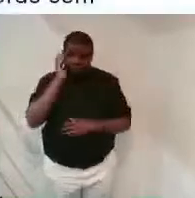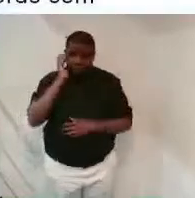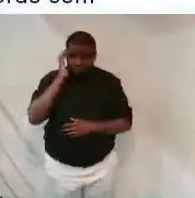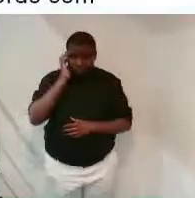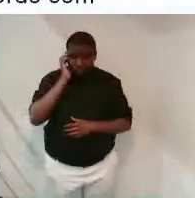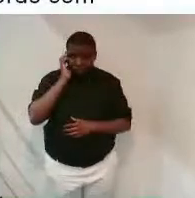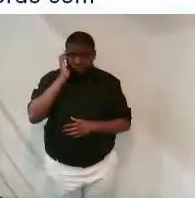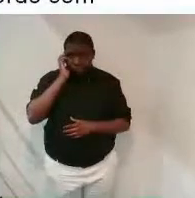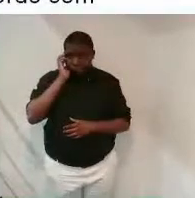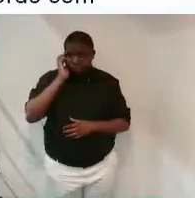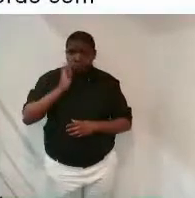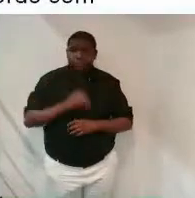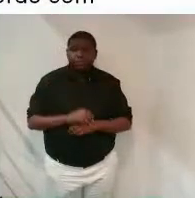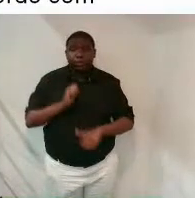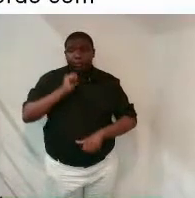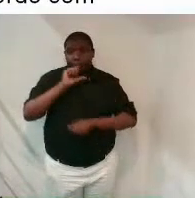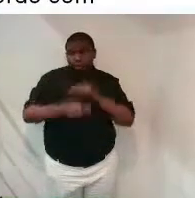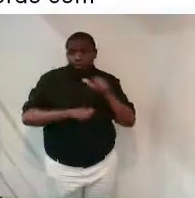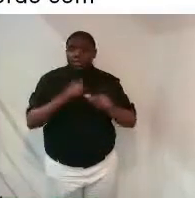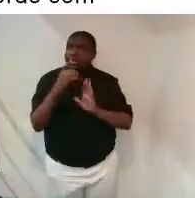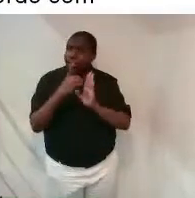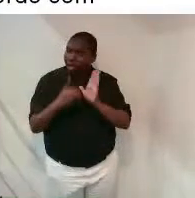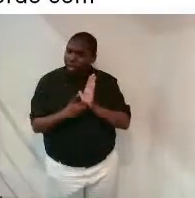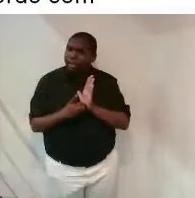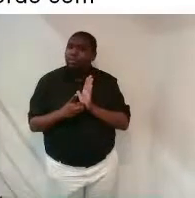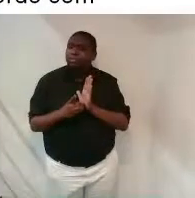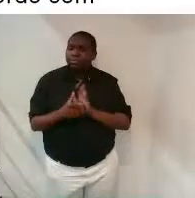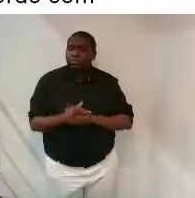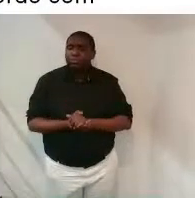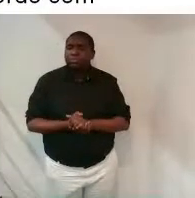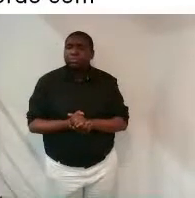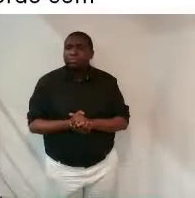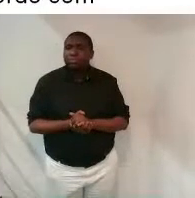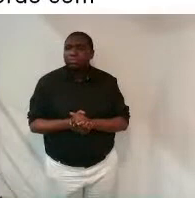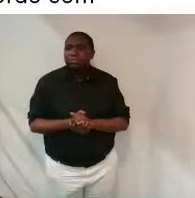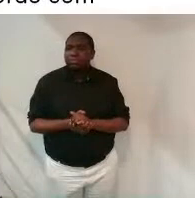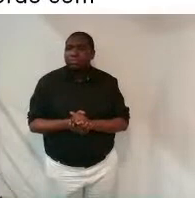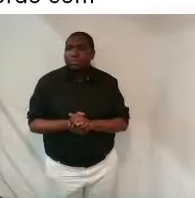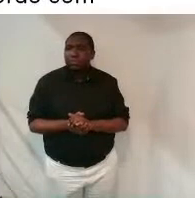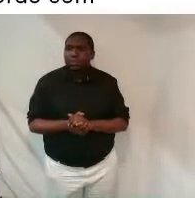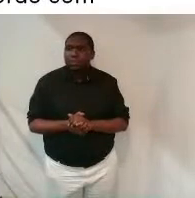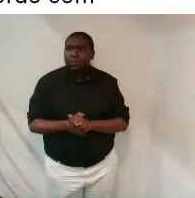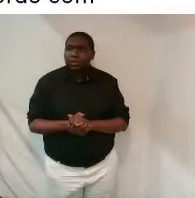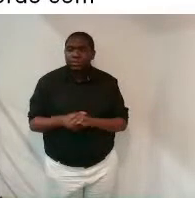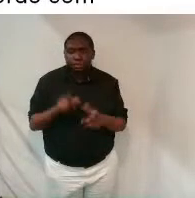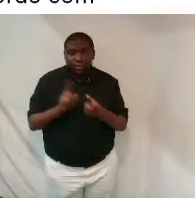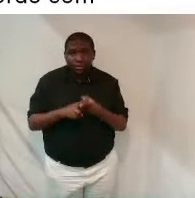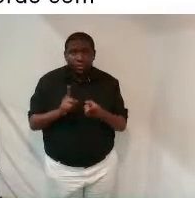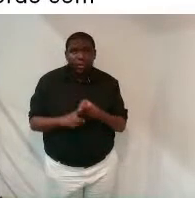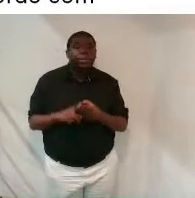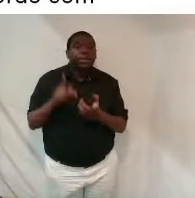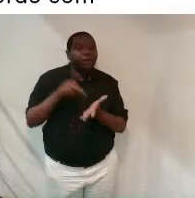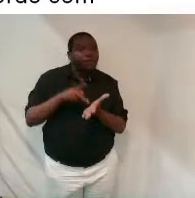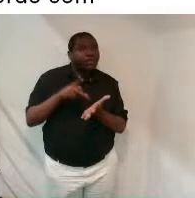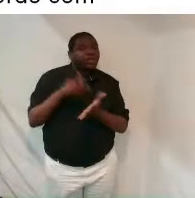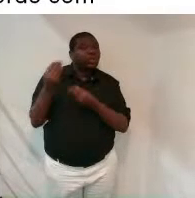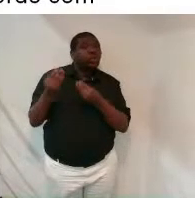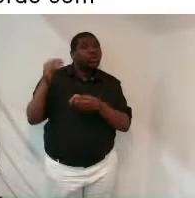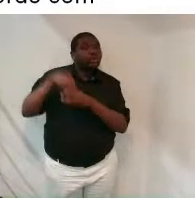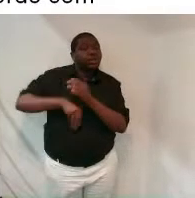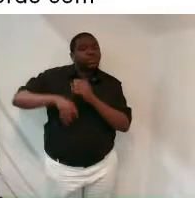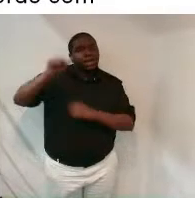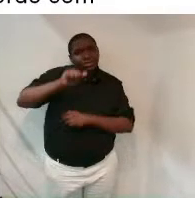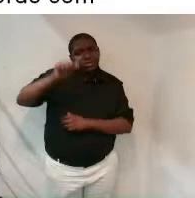uma alteração do decreto para prever essas questões, um levantamento da realidade das associações, das